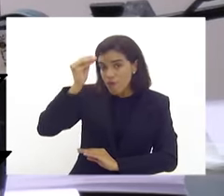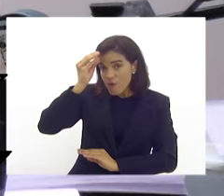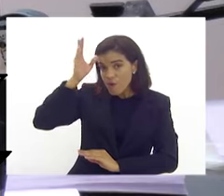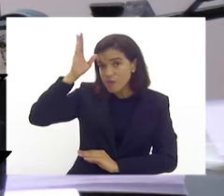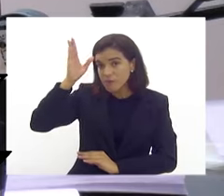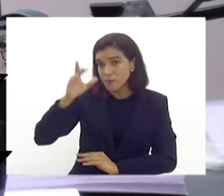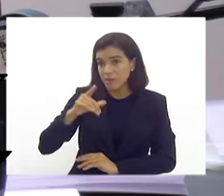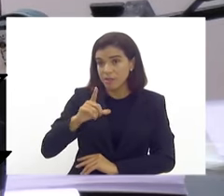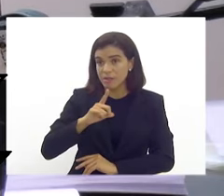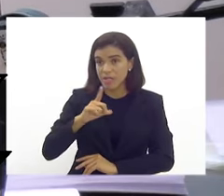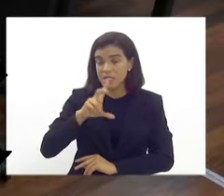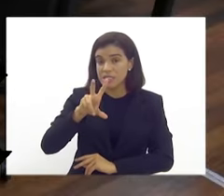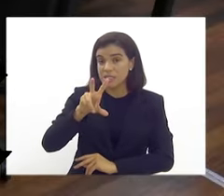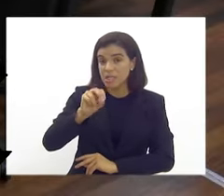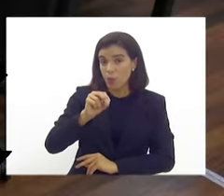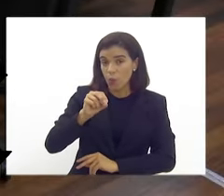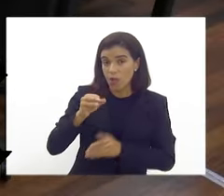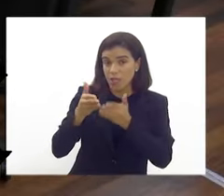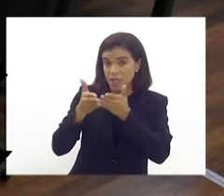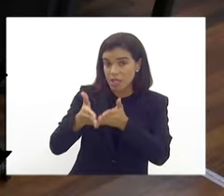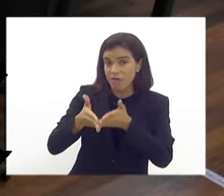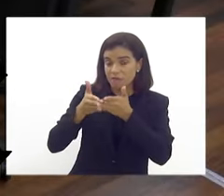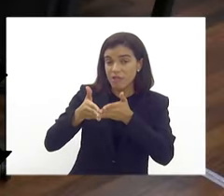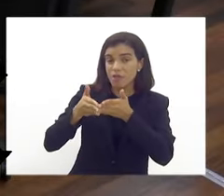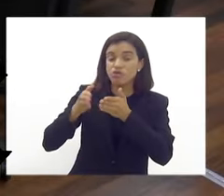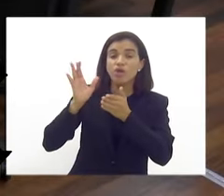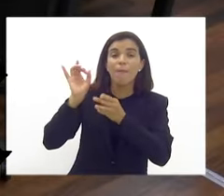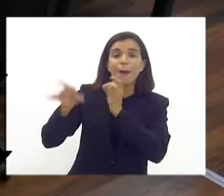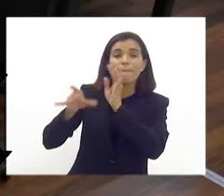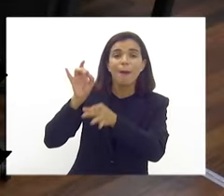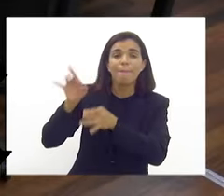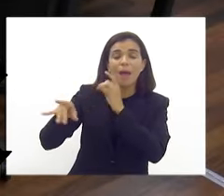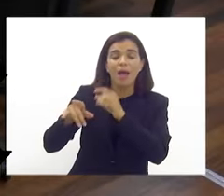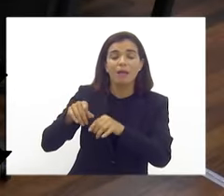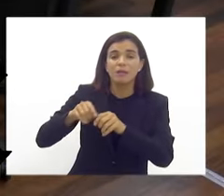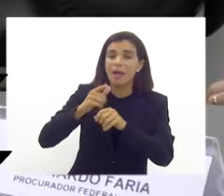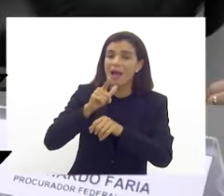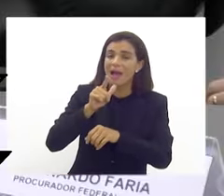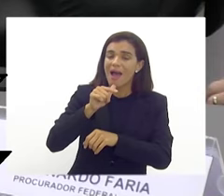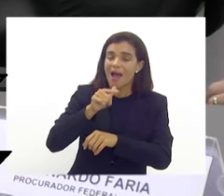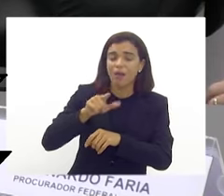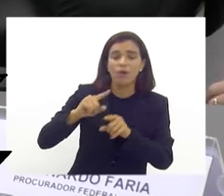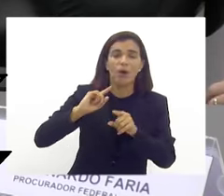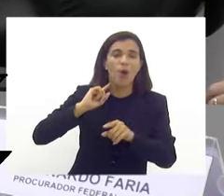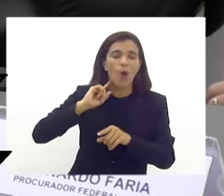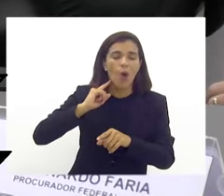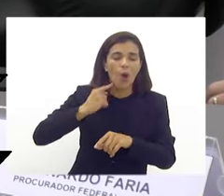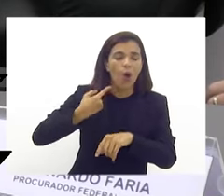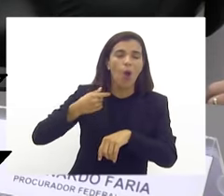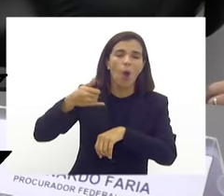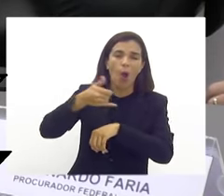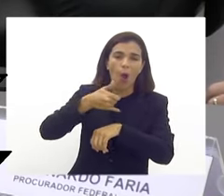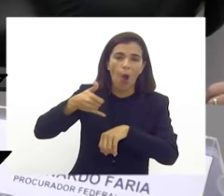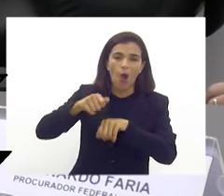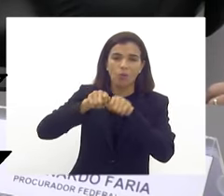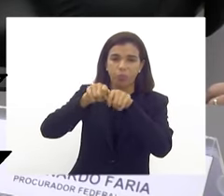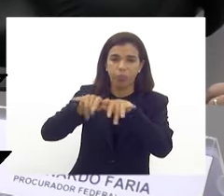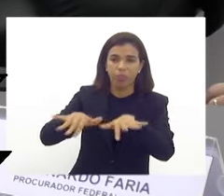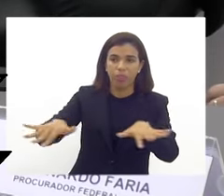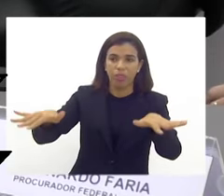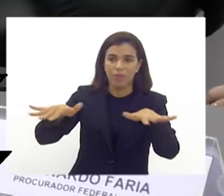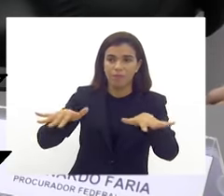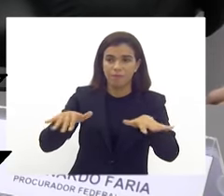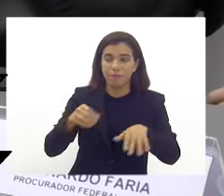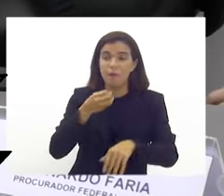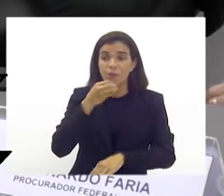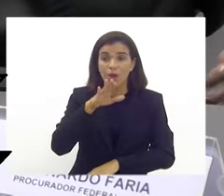50 navios abandonado alguns já não fragados com vazamentos de óleo gracha ou metad pesados Boa